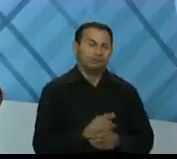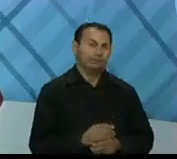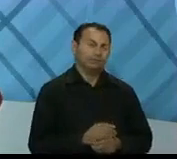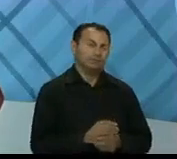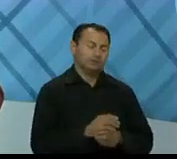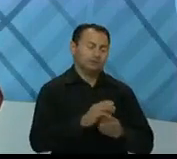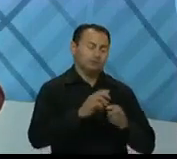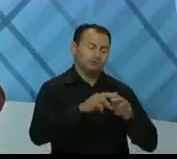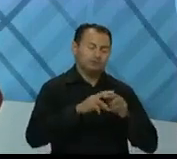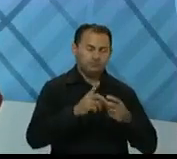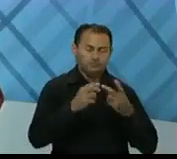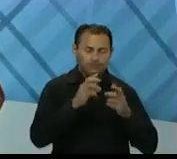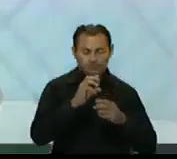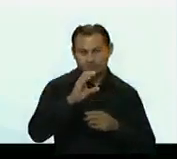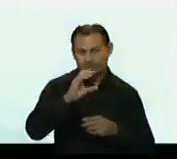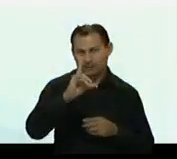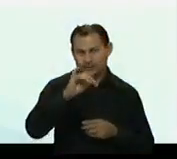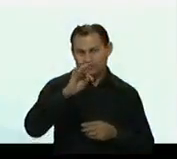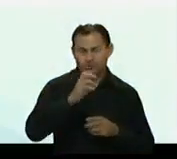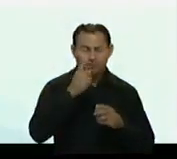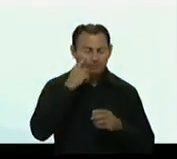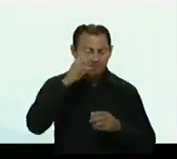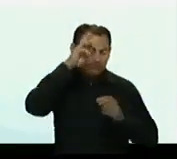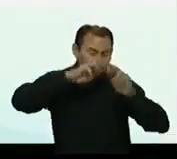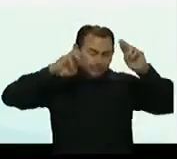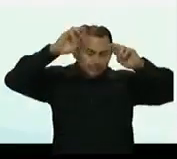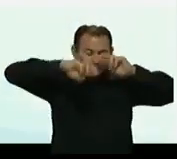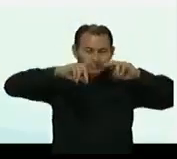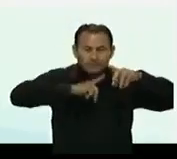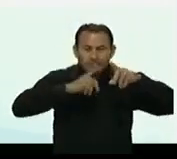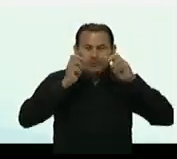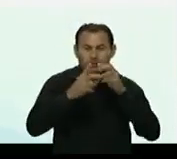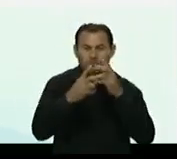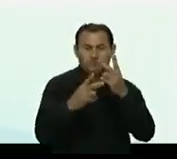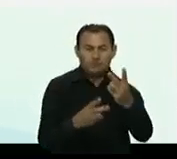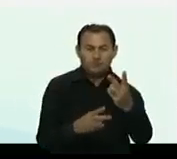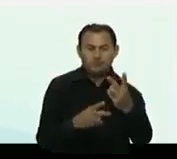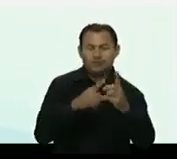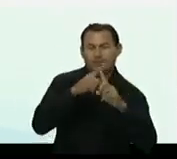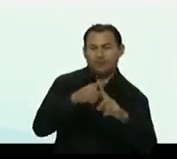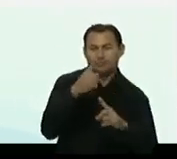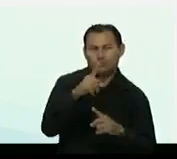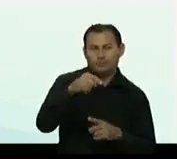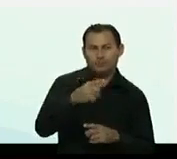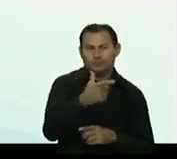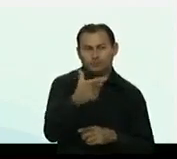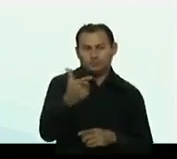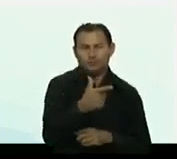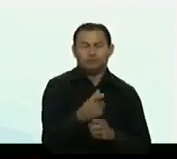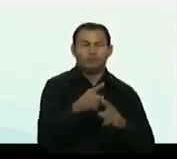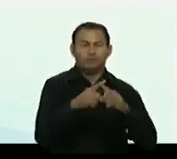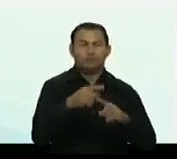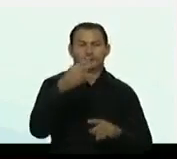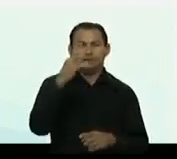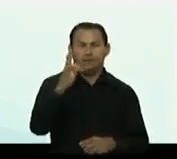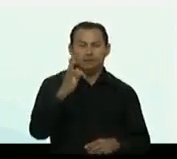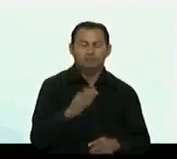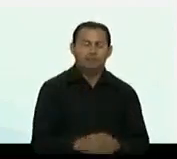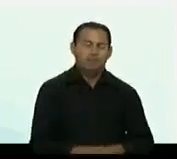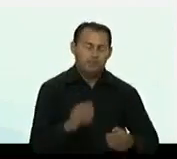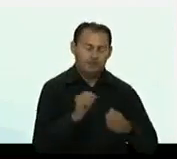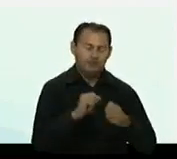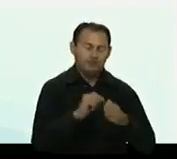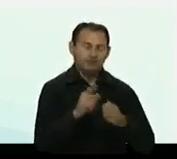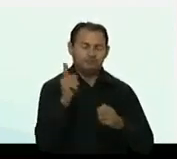expoente? Vamos analisar como fazer isso. Nós temos aqui 2 igual a 1,022 elevado a t.